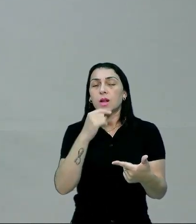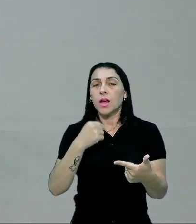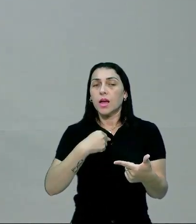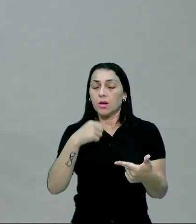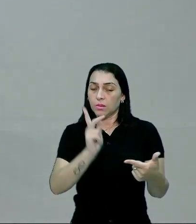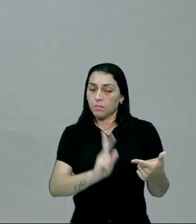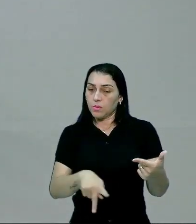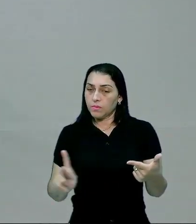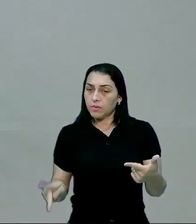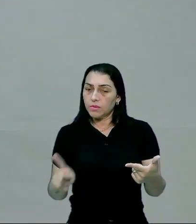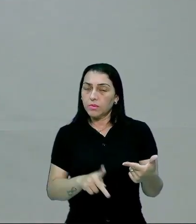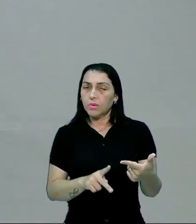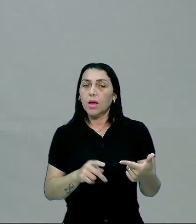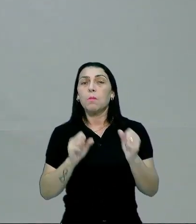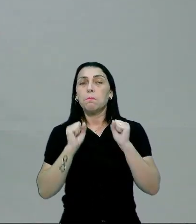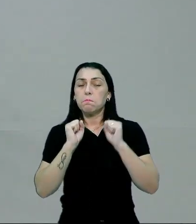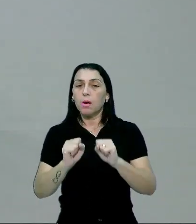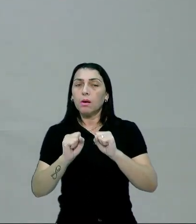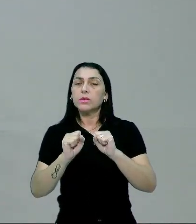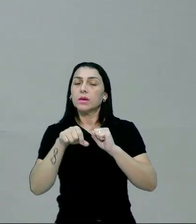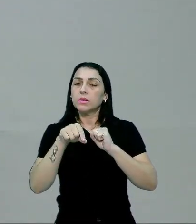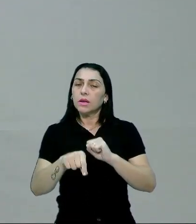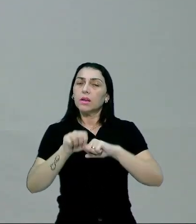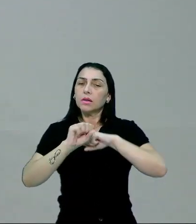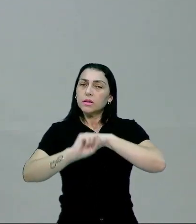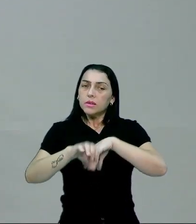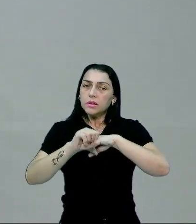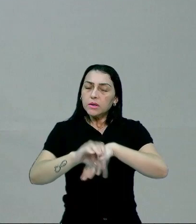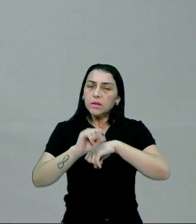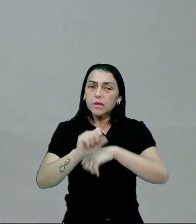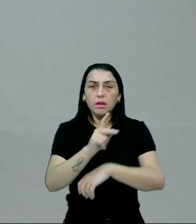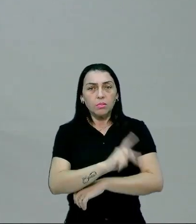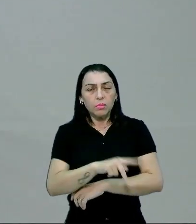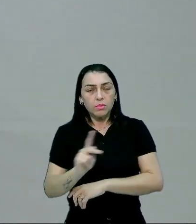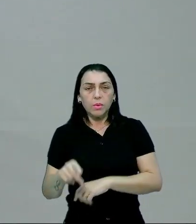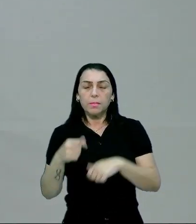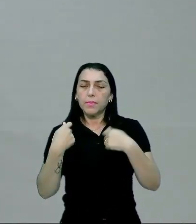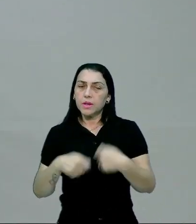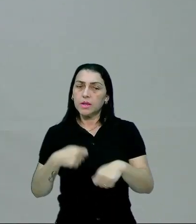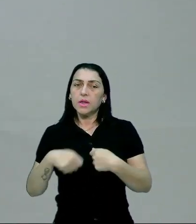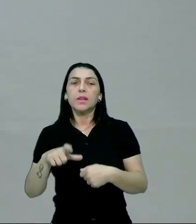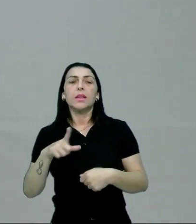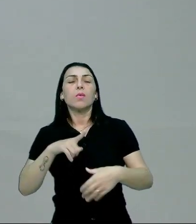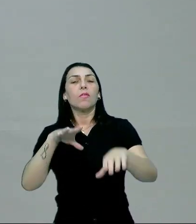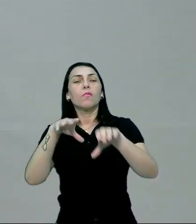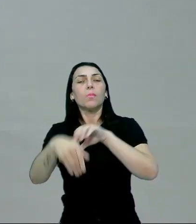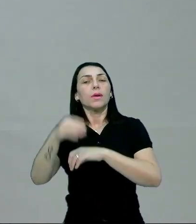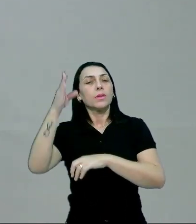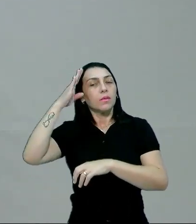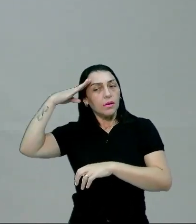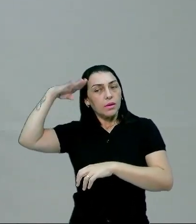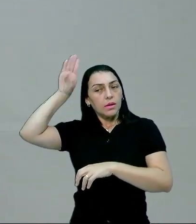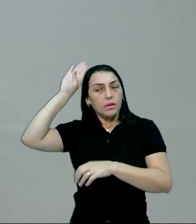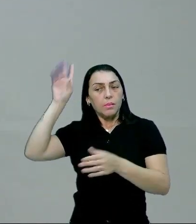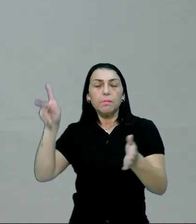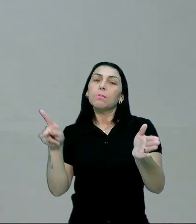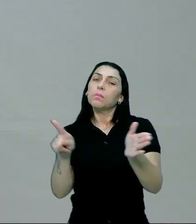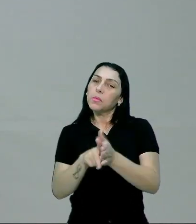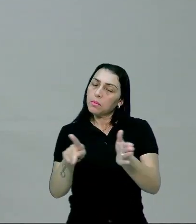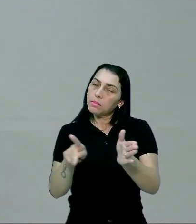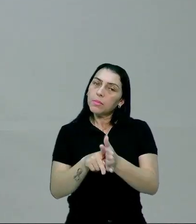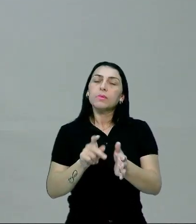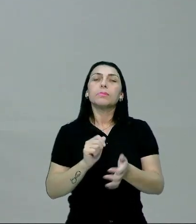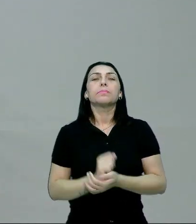ser professor, para que eu possa agir produtivamente como professor, eu preciso ter uma formação acadêmica específica para